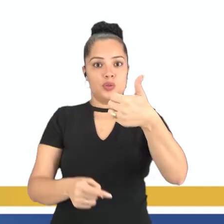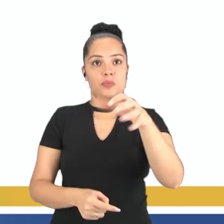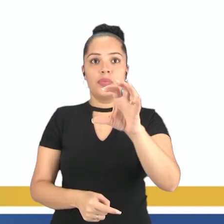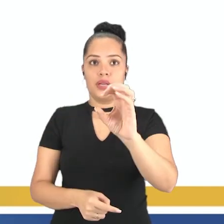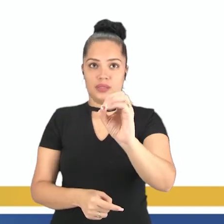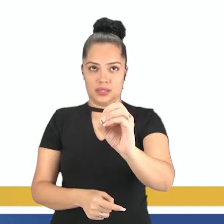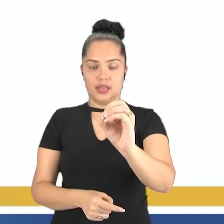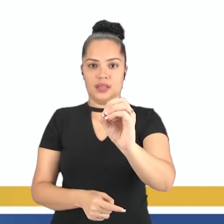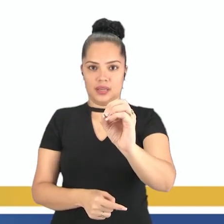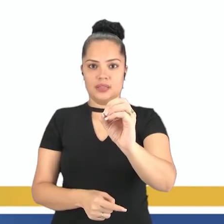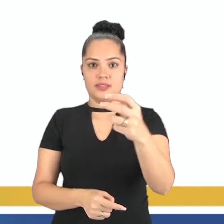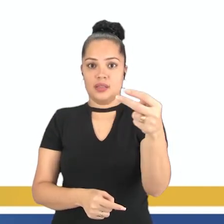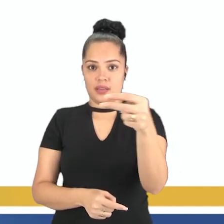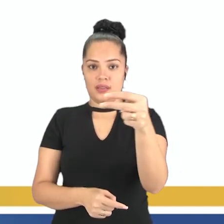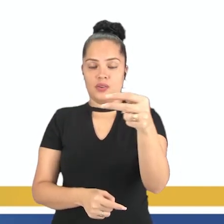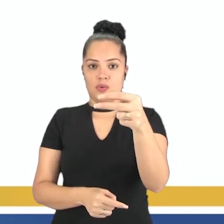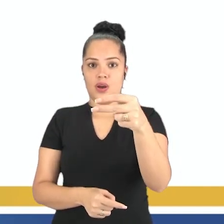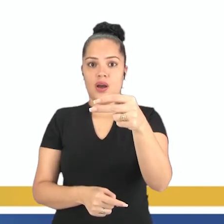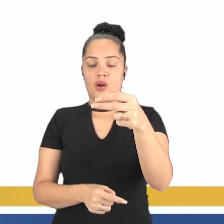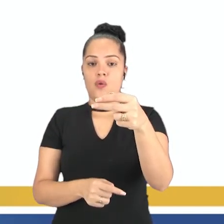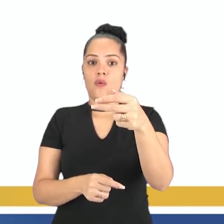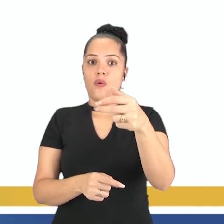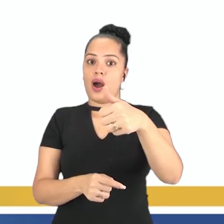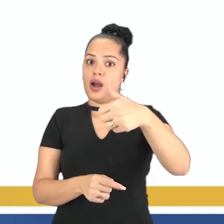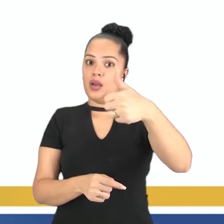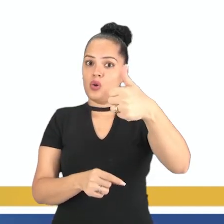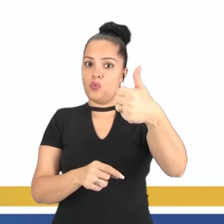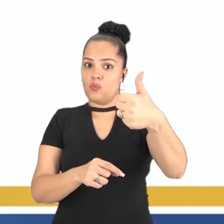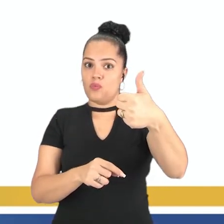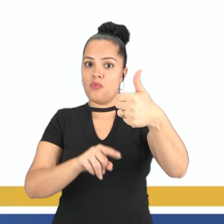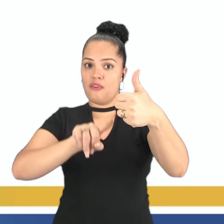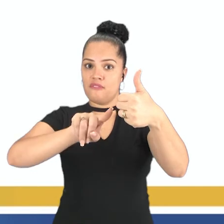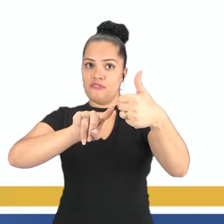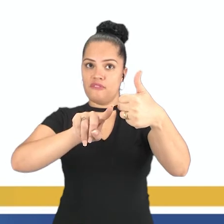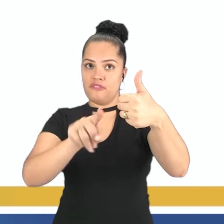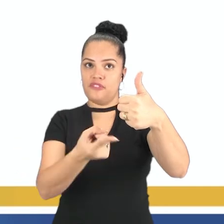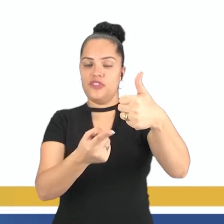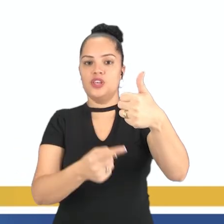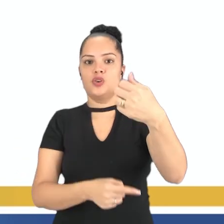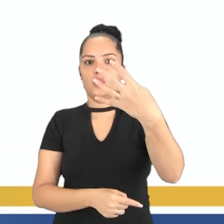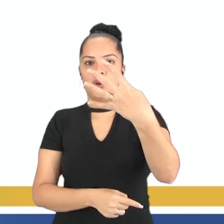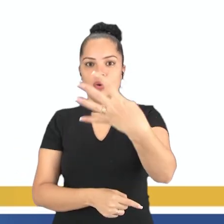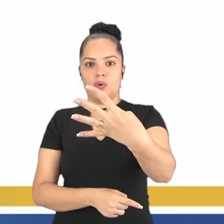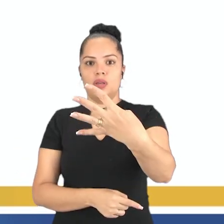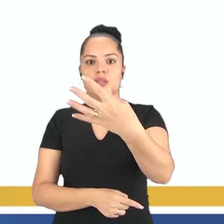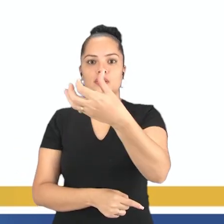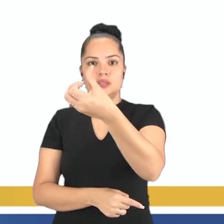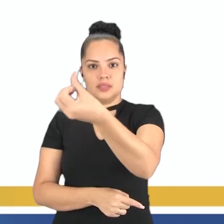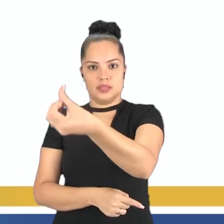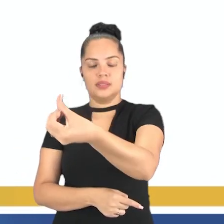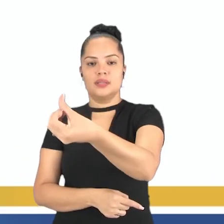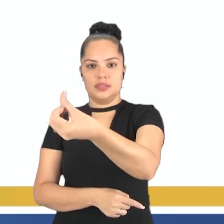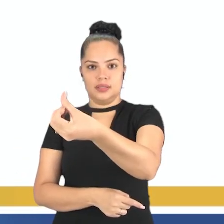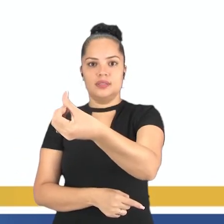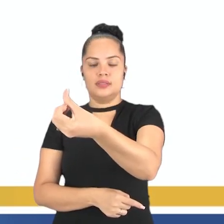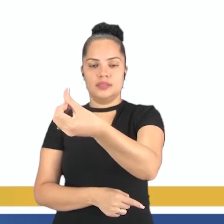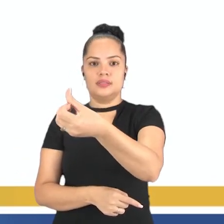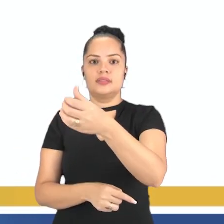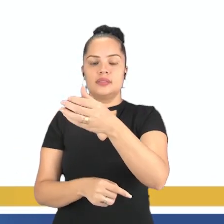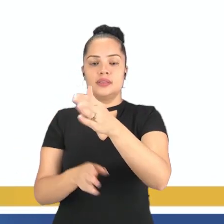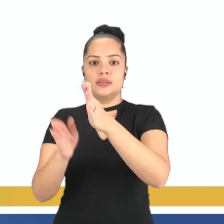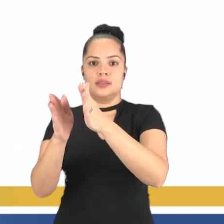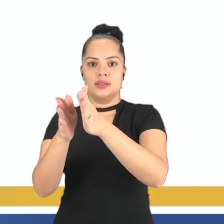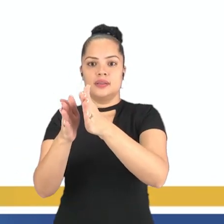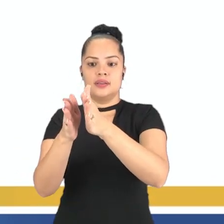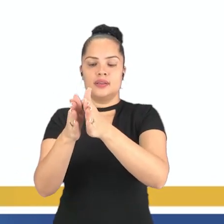14,6 dividido para 10, para a gente fazer de forma prática essa divisão, nós sabemos que é só deslocar a